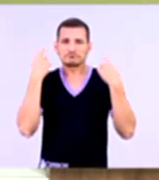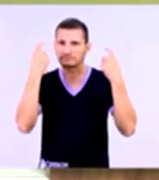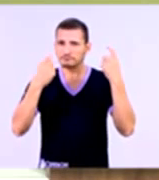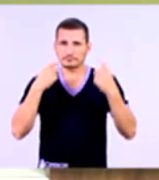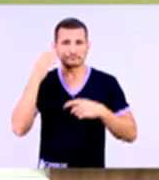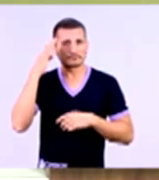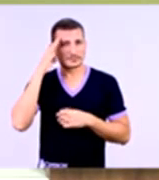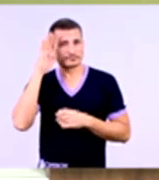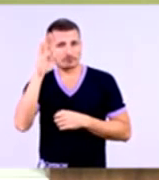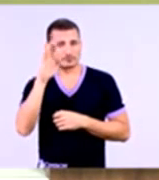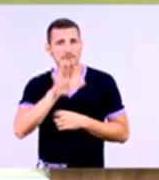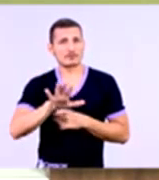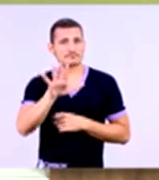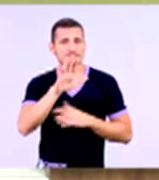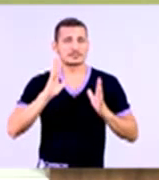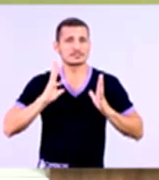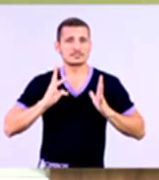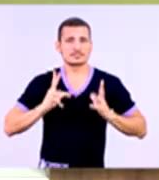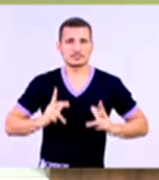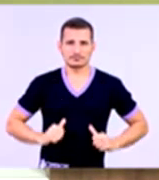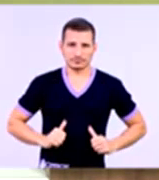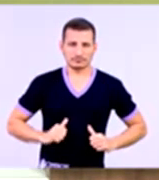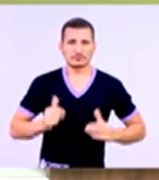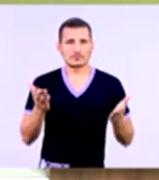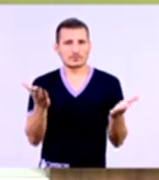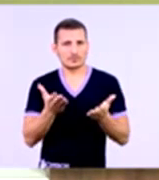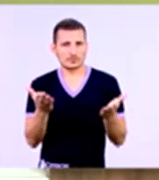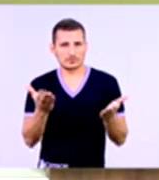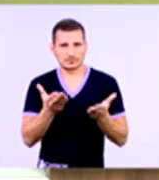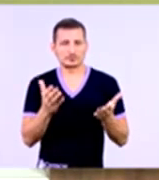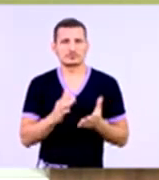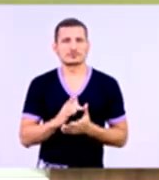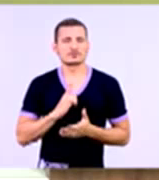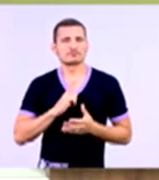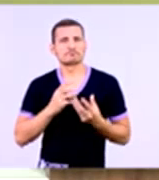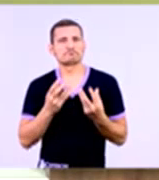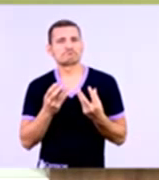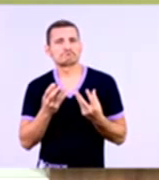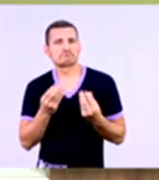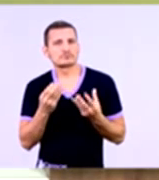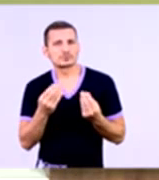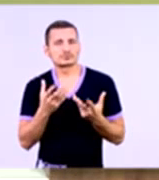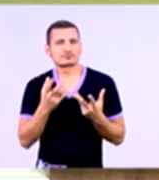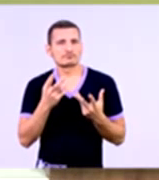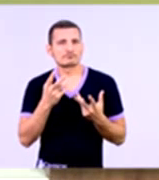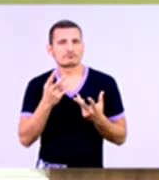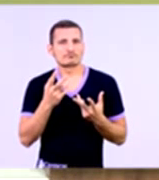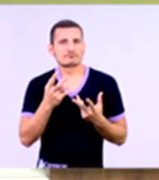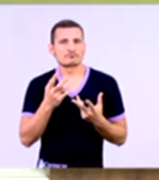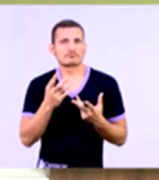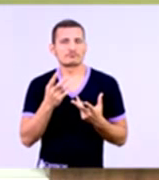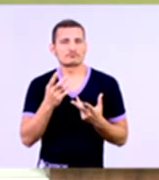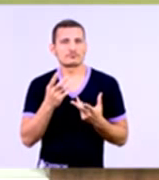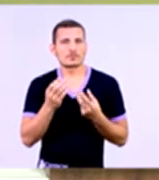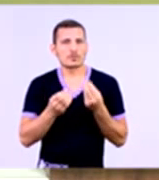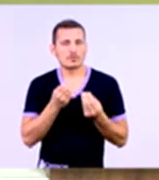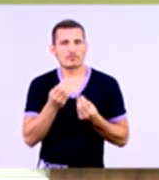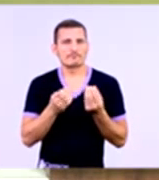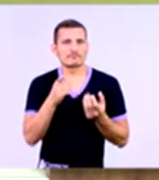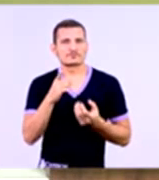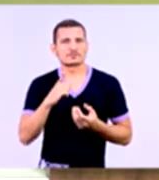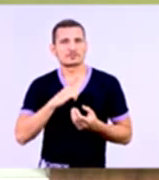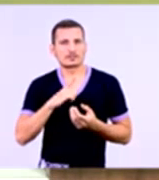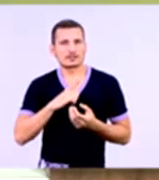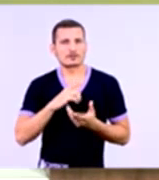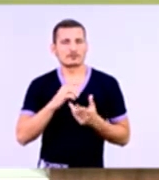principalmente com um ambiente limpo, né? Hoje ficou muito, muito visado essa questão de você ter o clean,